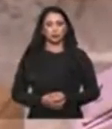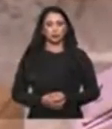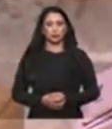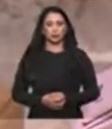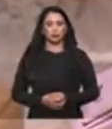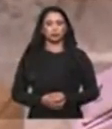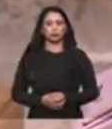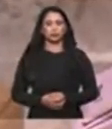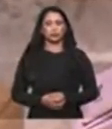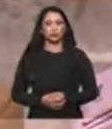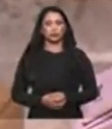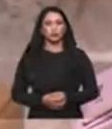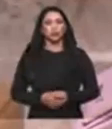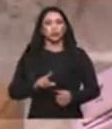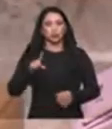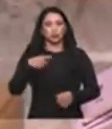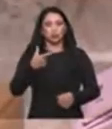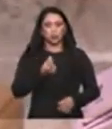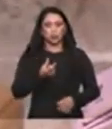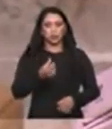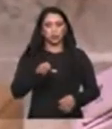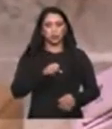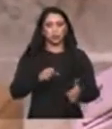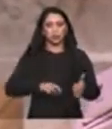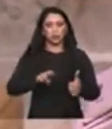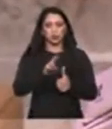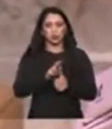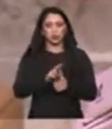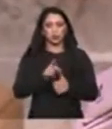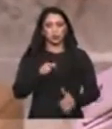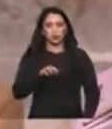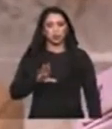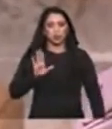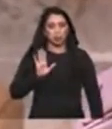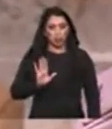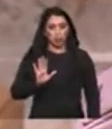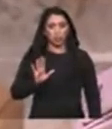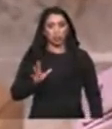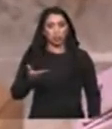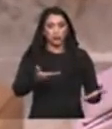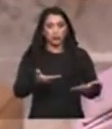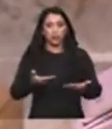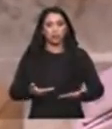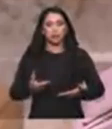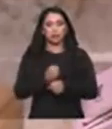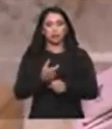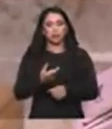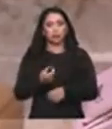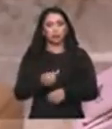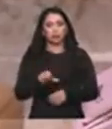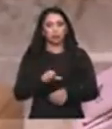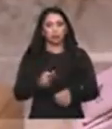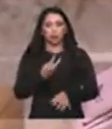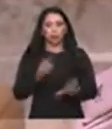alegações finais pela Procuradora-Geral em 2019. A ação foi recebida em 2019 pela